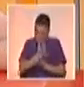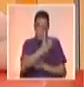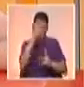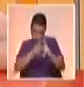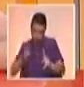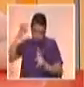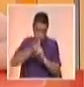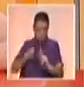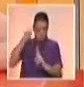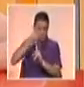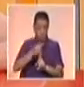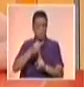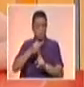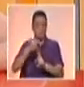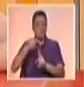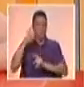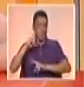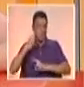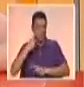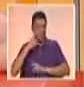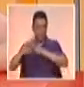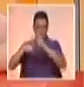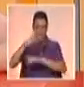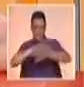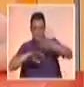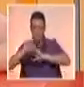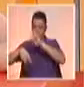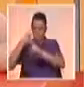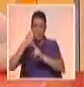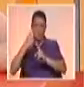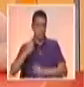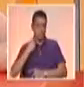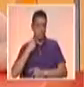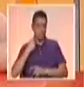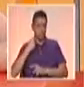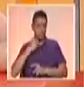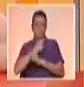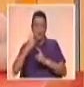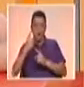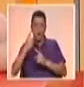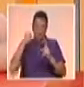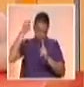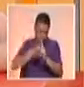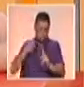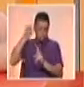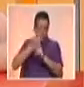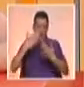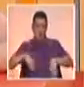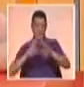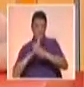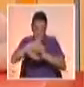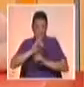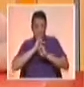porque é perseverante. Uhum. E conheço outros que o fizeram e que tiraram cursos, porque são perseverantes. Mas a nível da acessibilidade não as